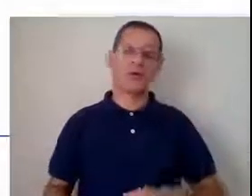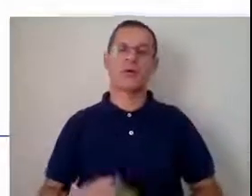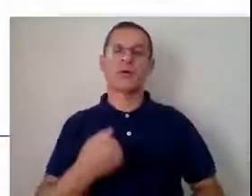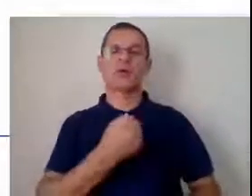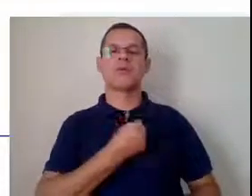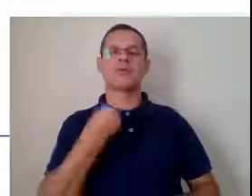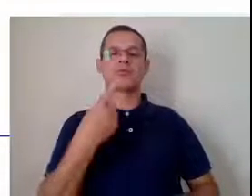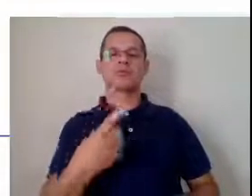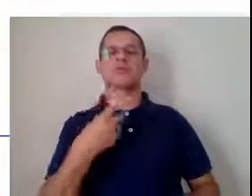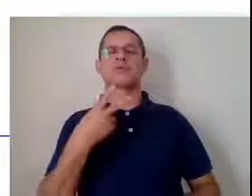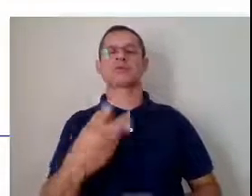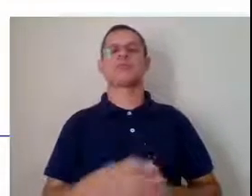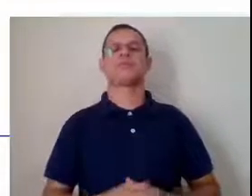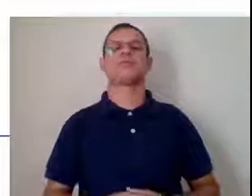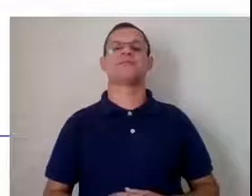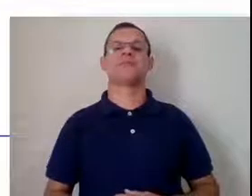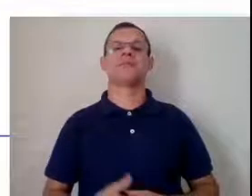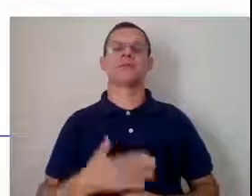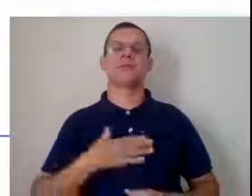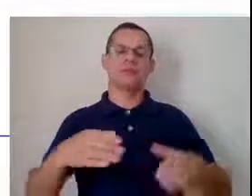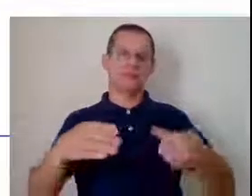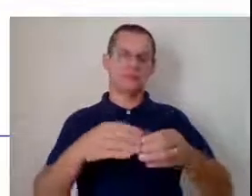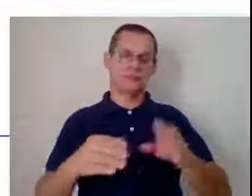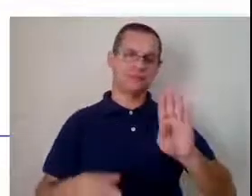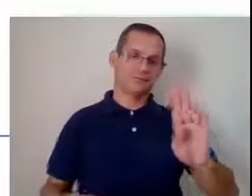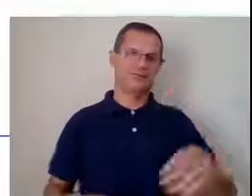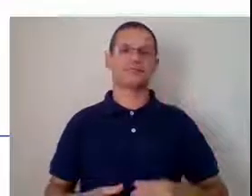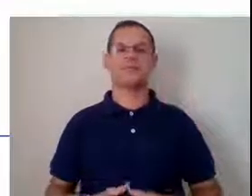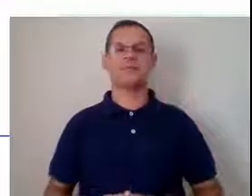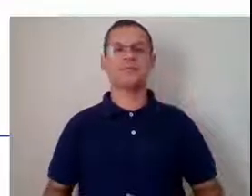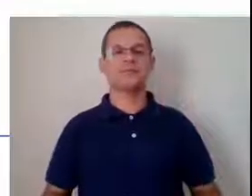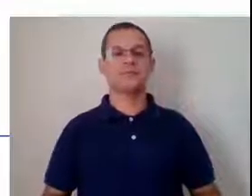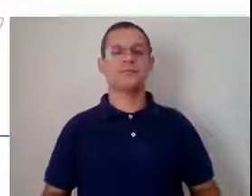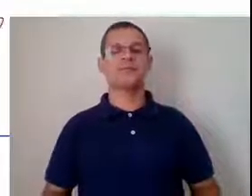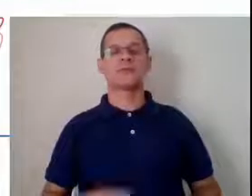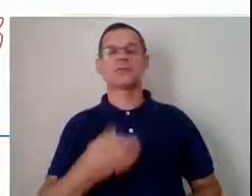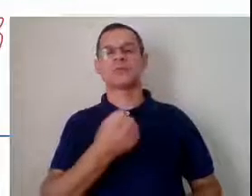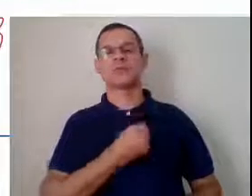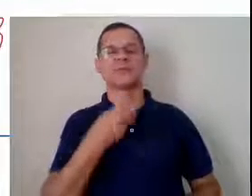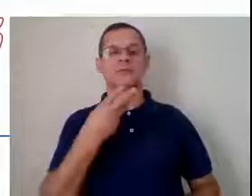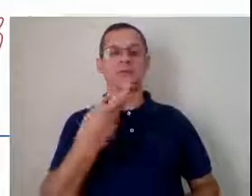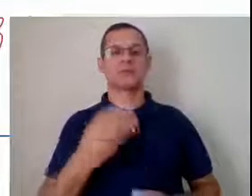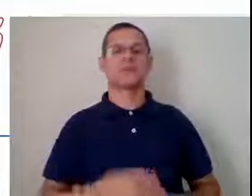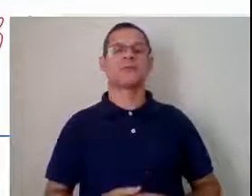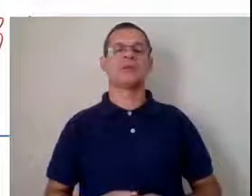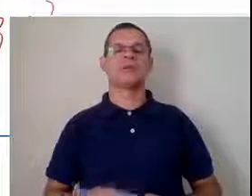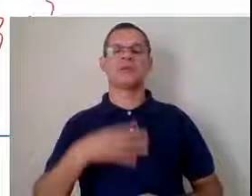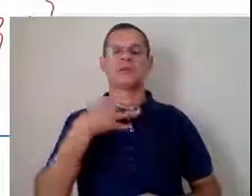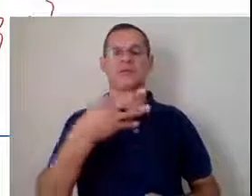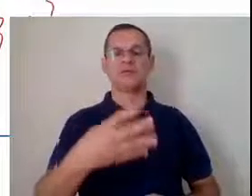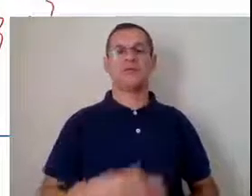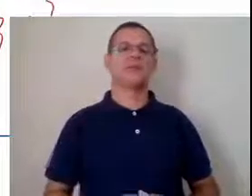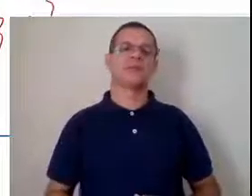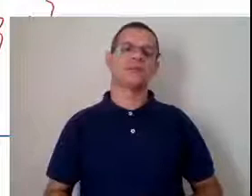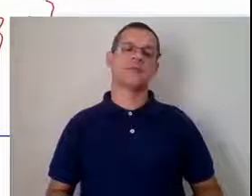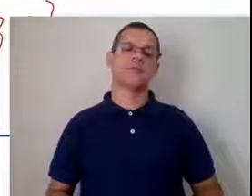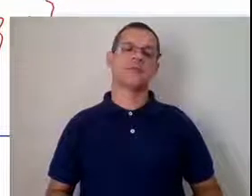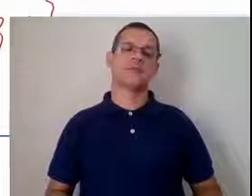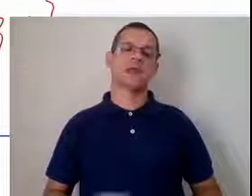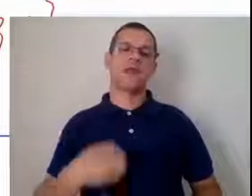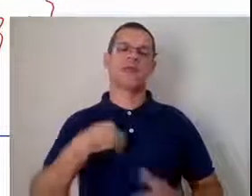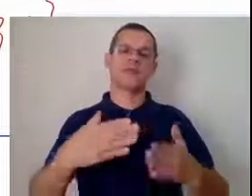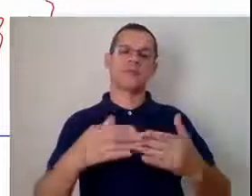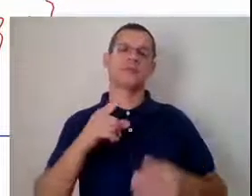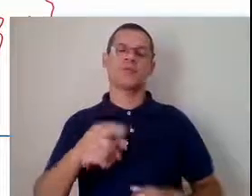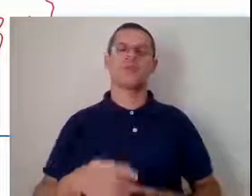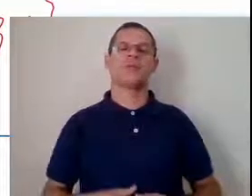número 1 e 2 e meu conjunto B fosse o número 3 e 4. Se eu pedisse